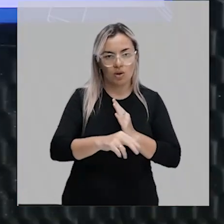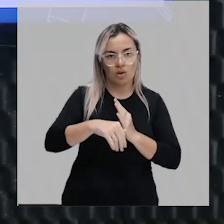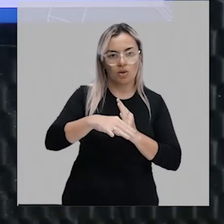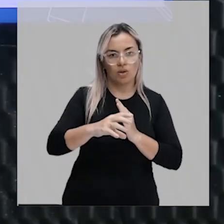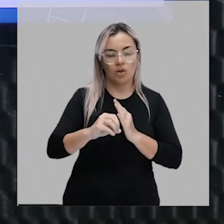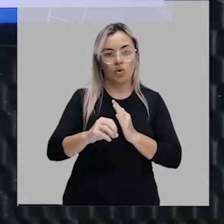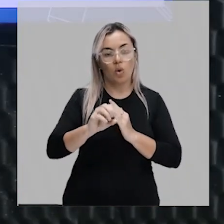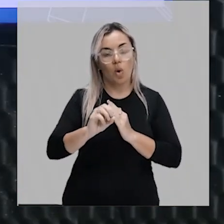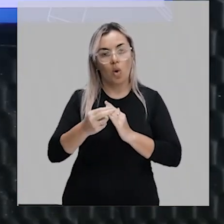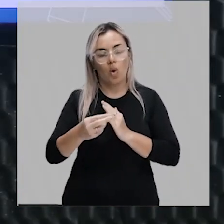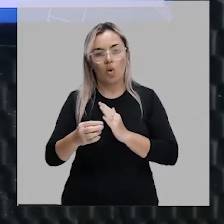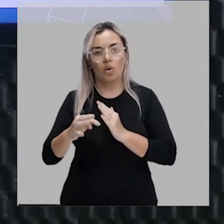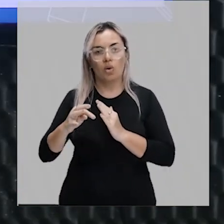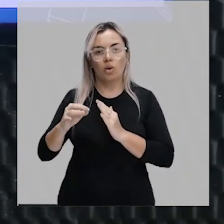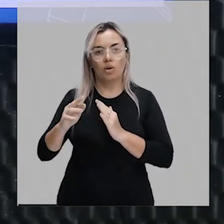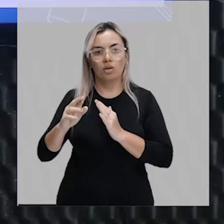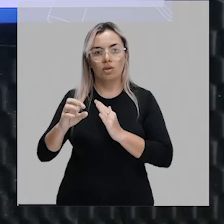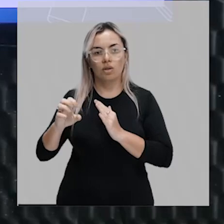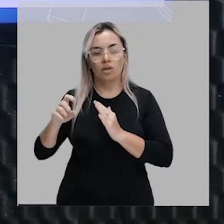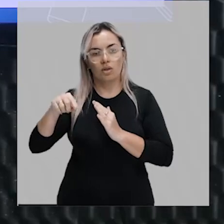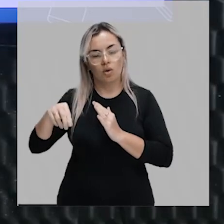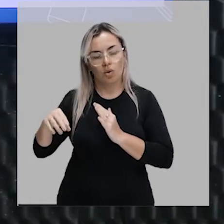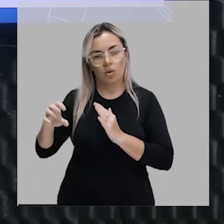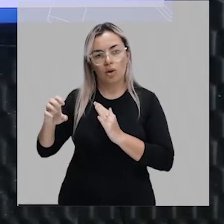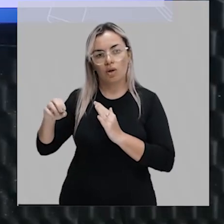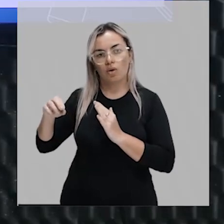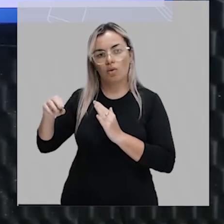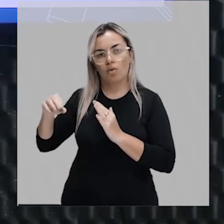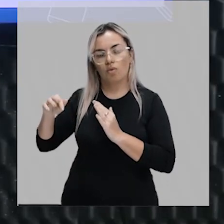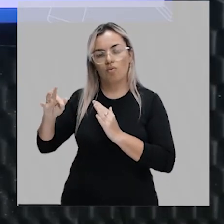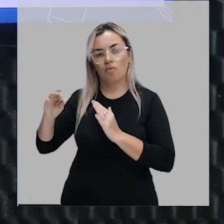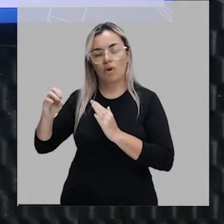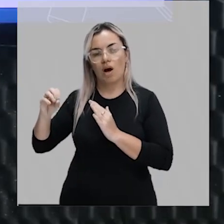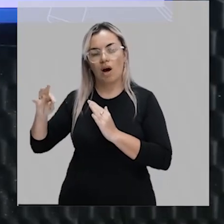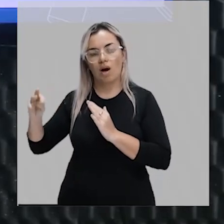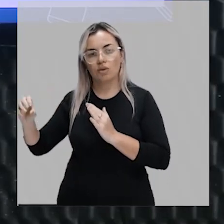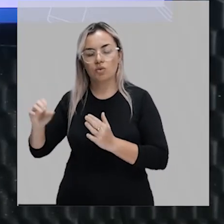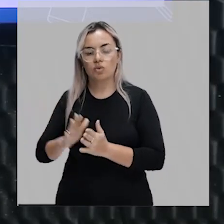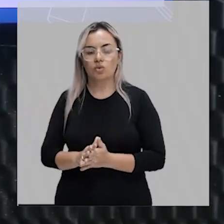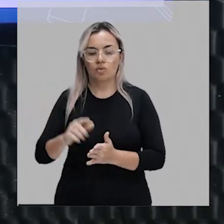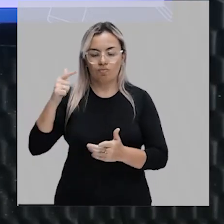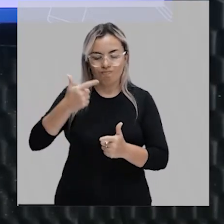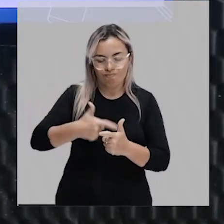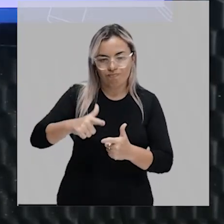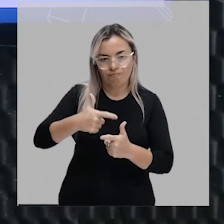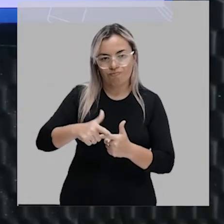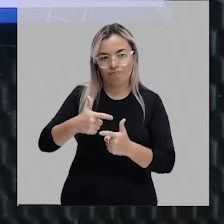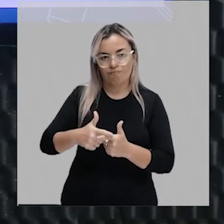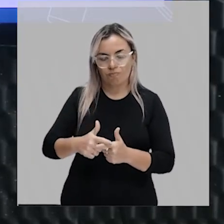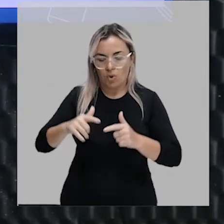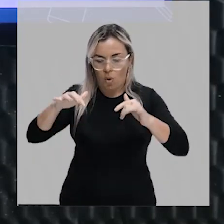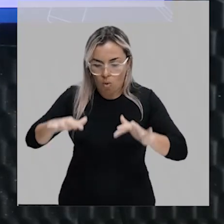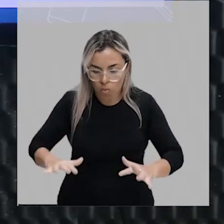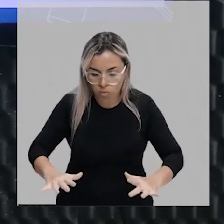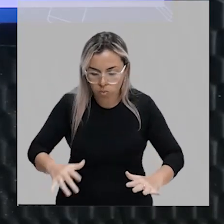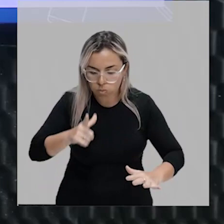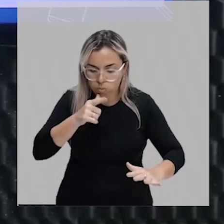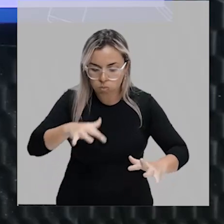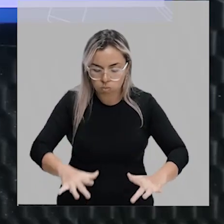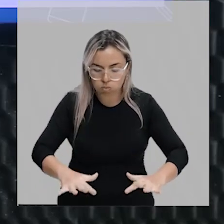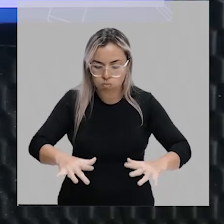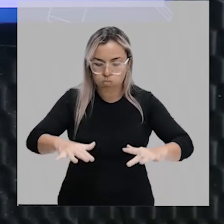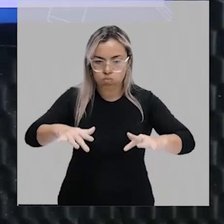Eufrates, eles vão sofrer tragédias a partir de inundações, a partir